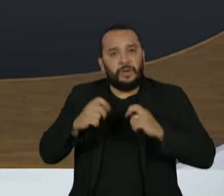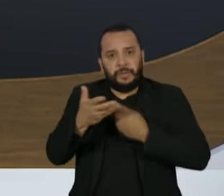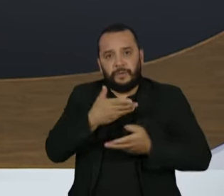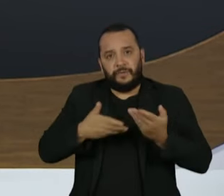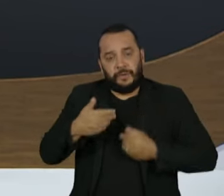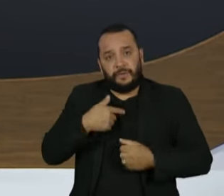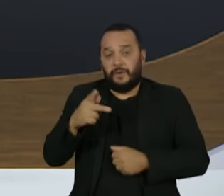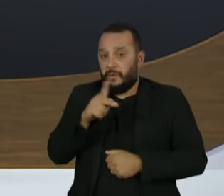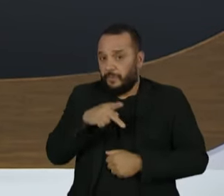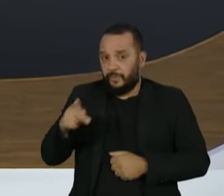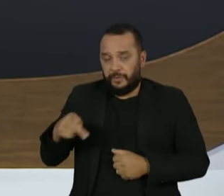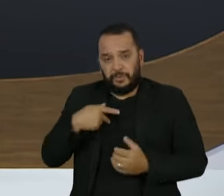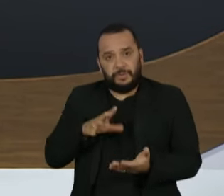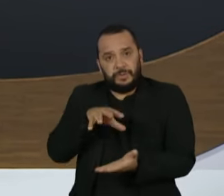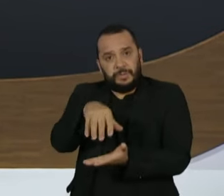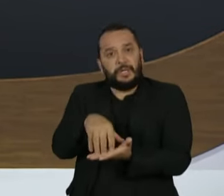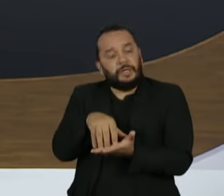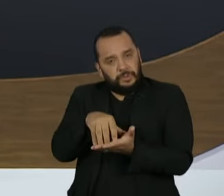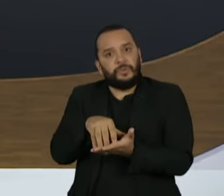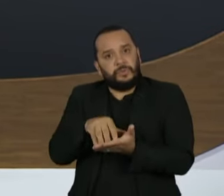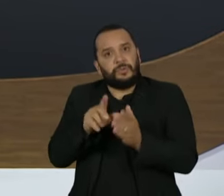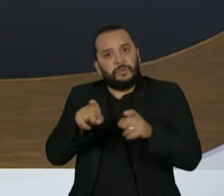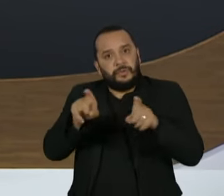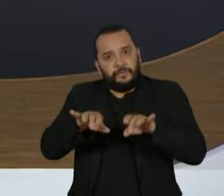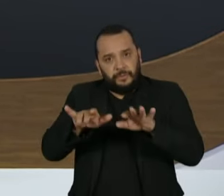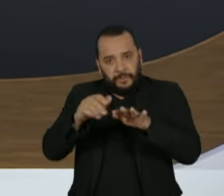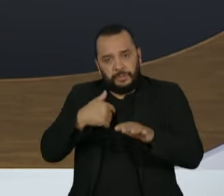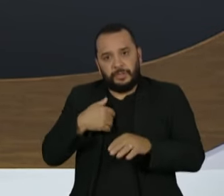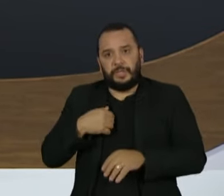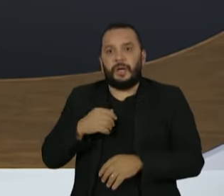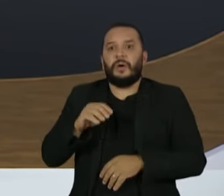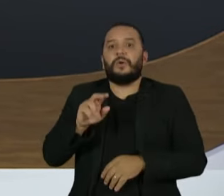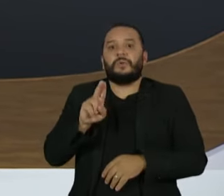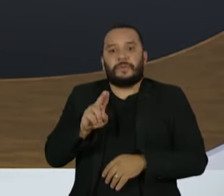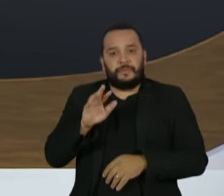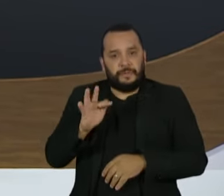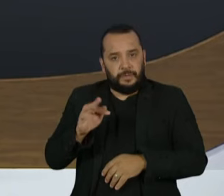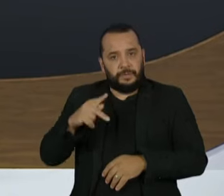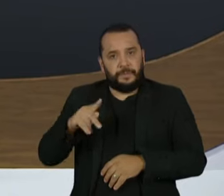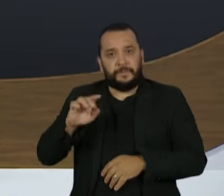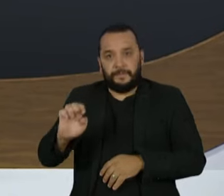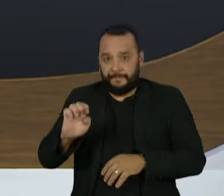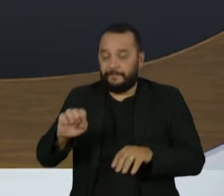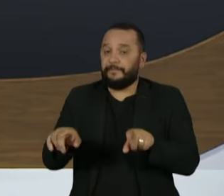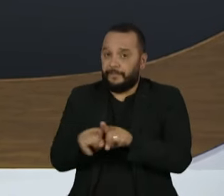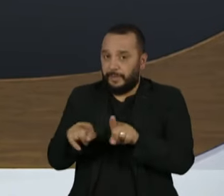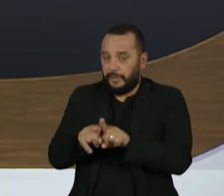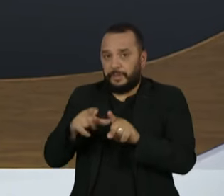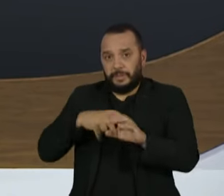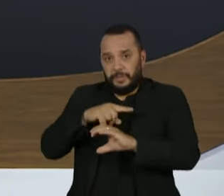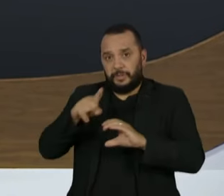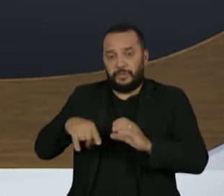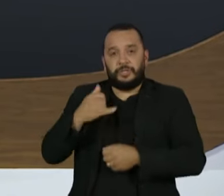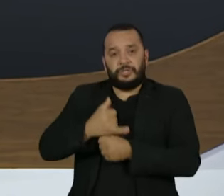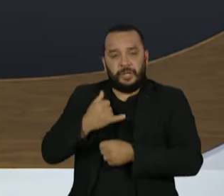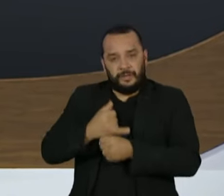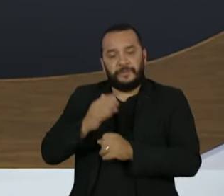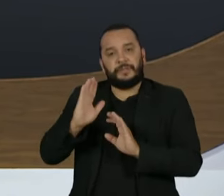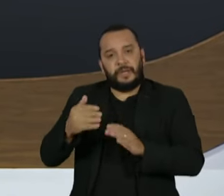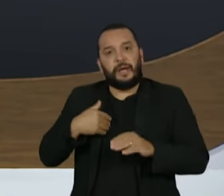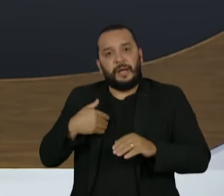do centro de informática da Universidade Federal de Pernambuco cientista chefe da tds.com.br